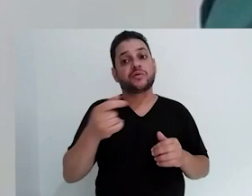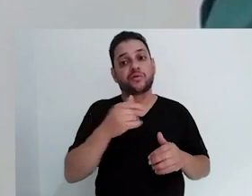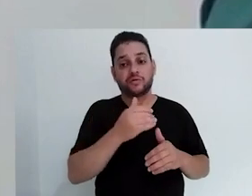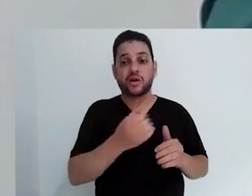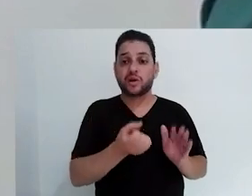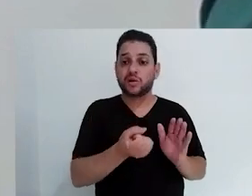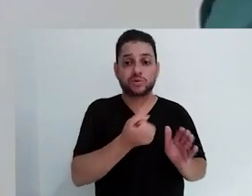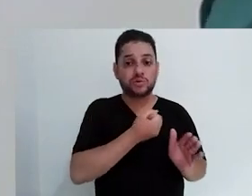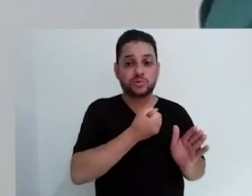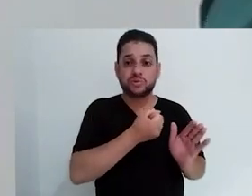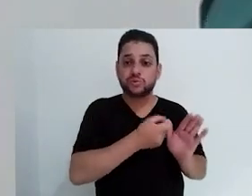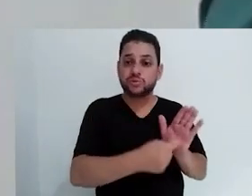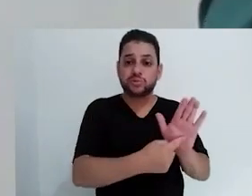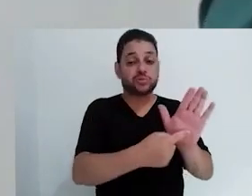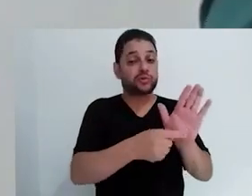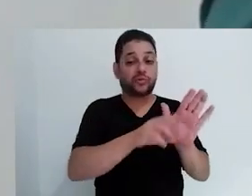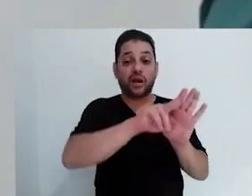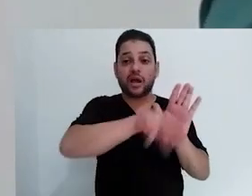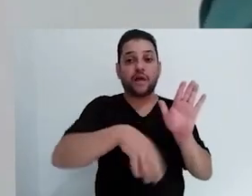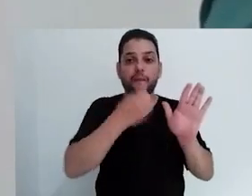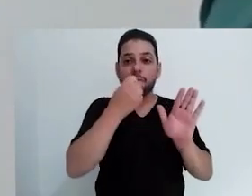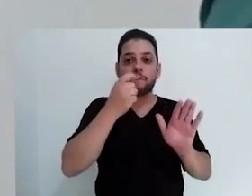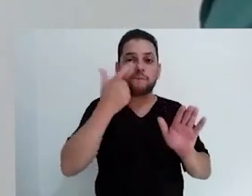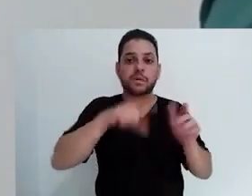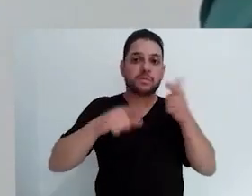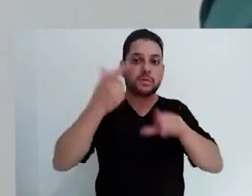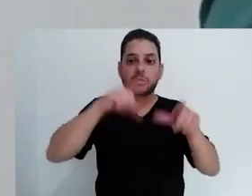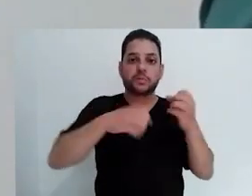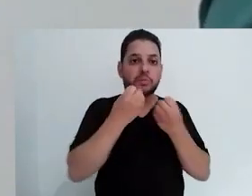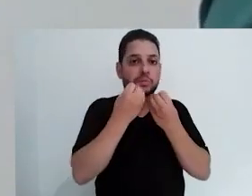de prazo processual desses processos muito bons.